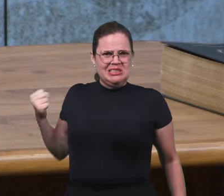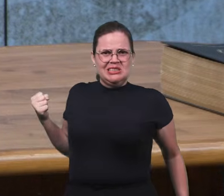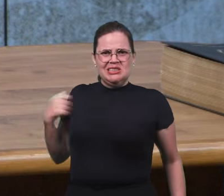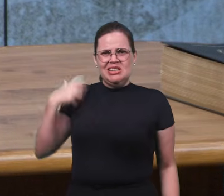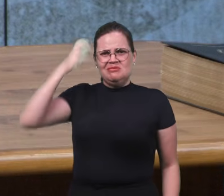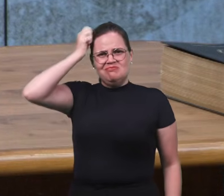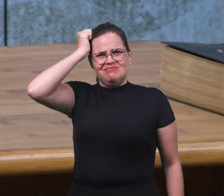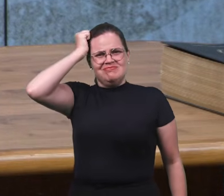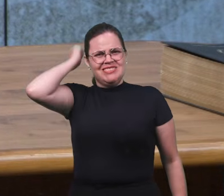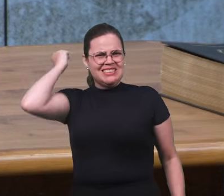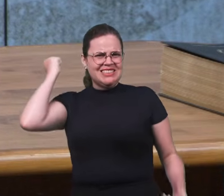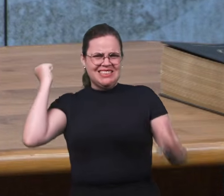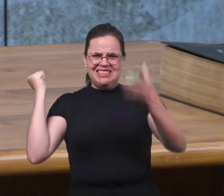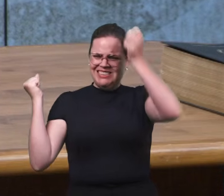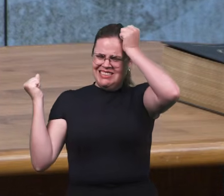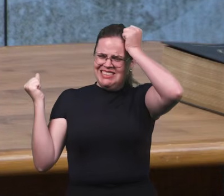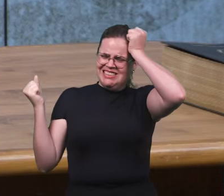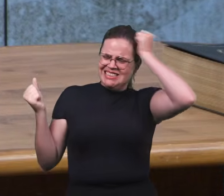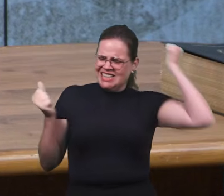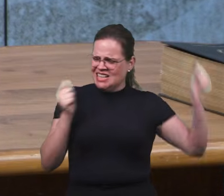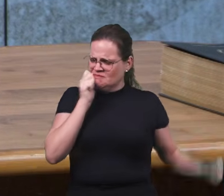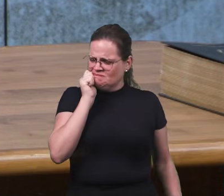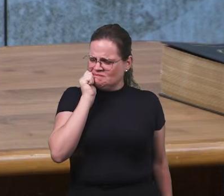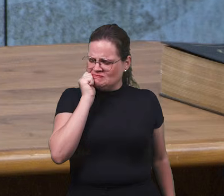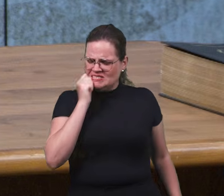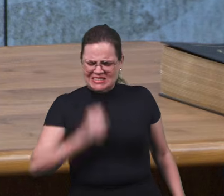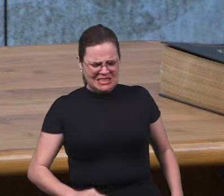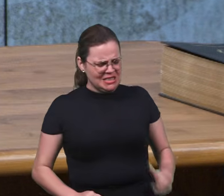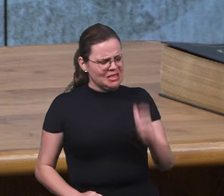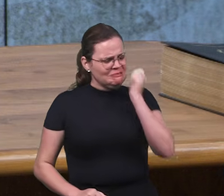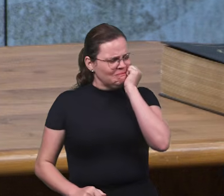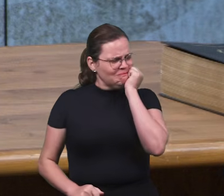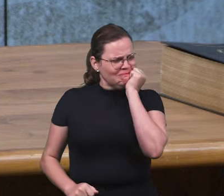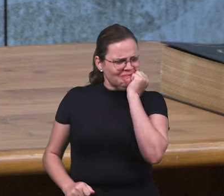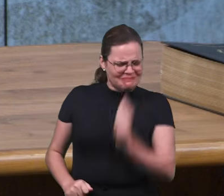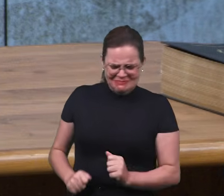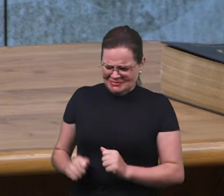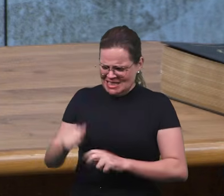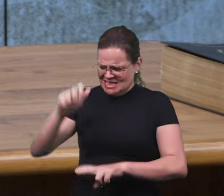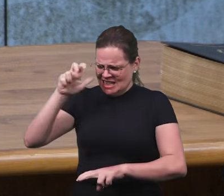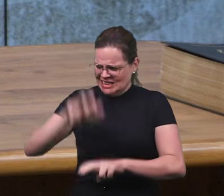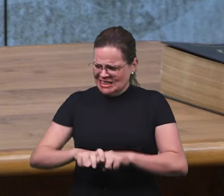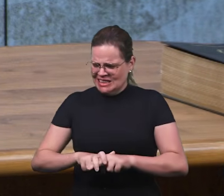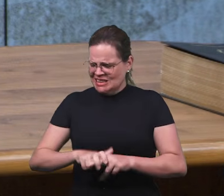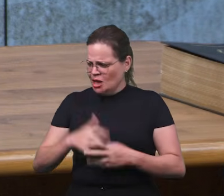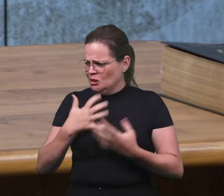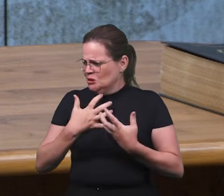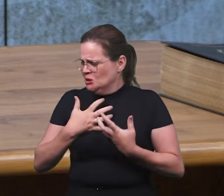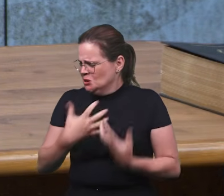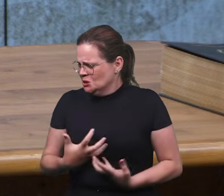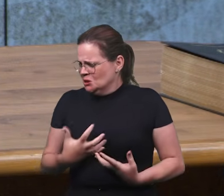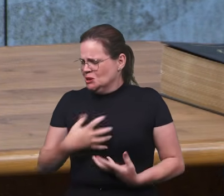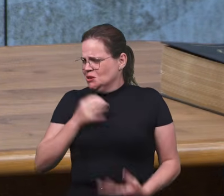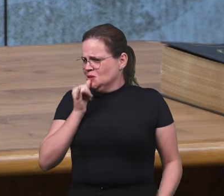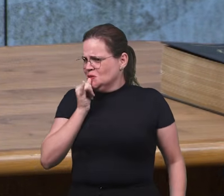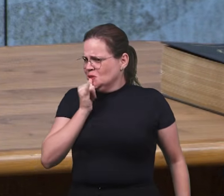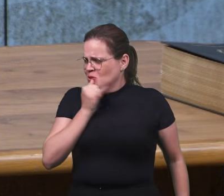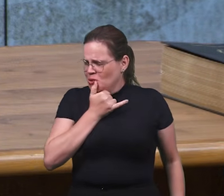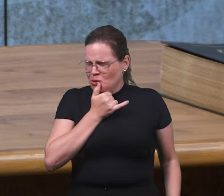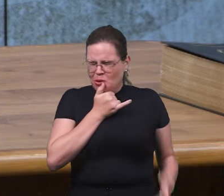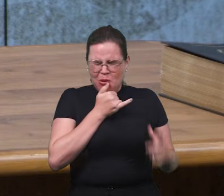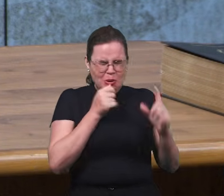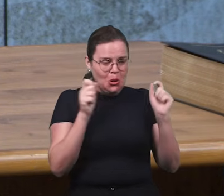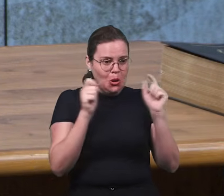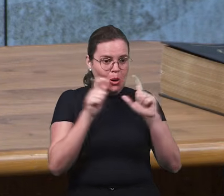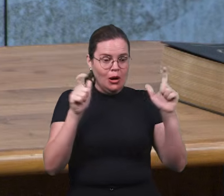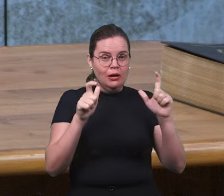cabelos da minha cabeça e da minha barba, e me assentei atônito. Então se ajuntaram a mim todos